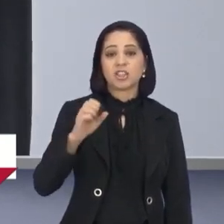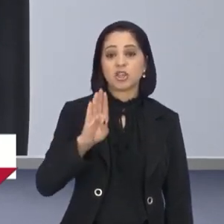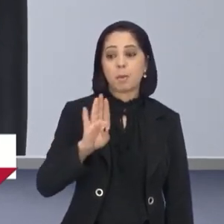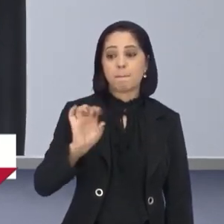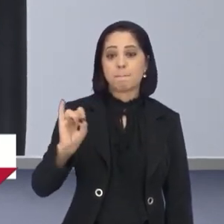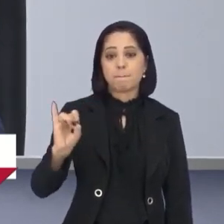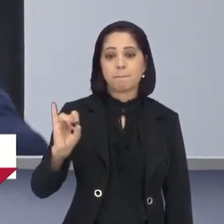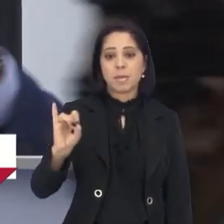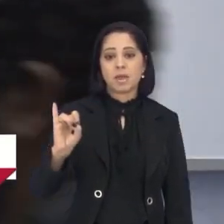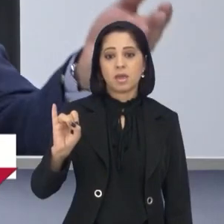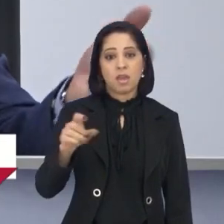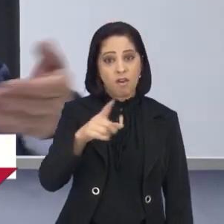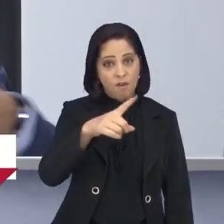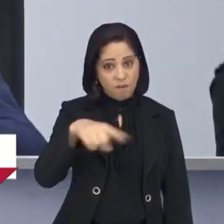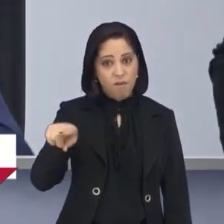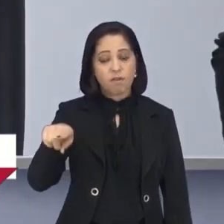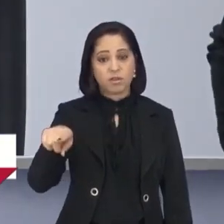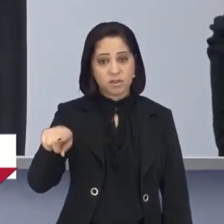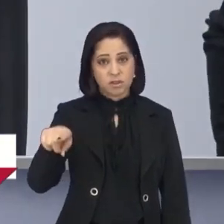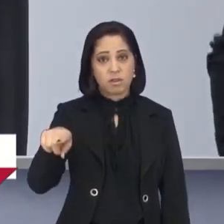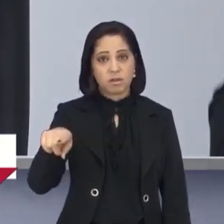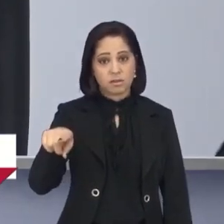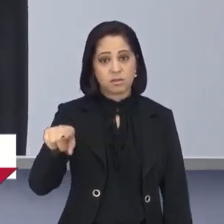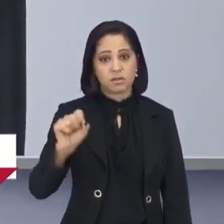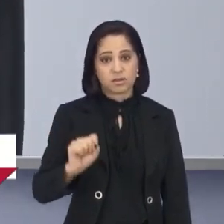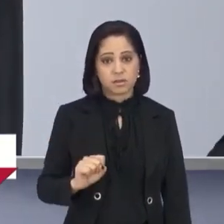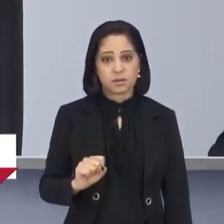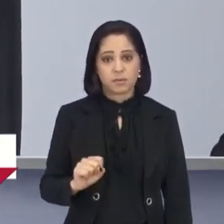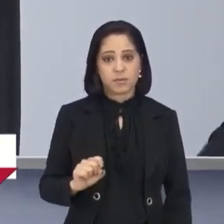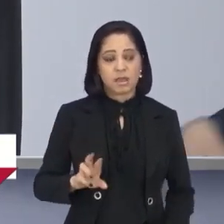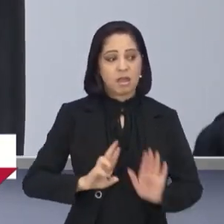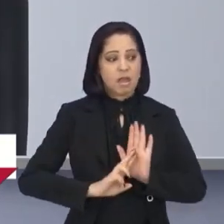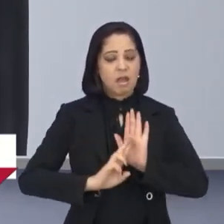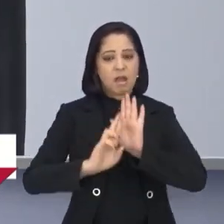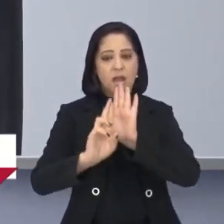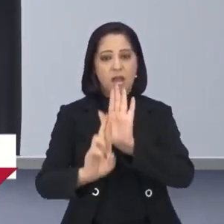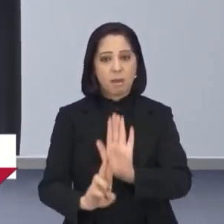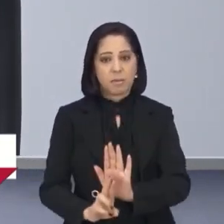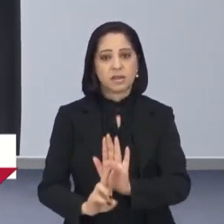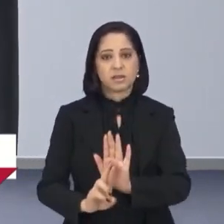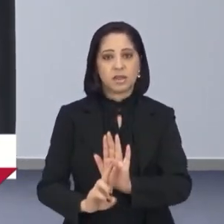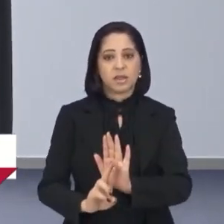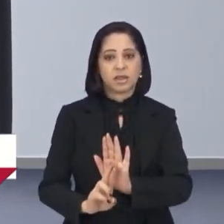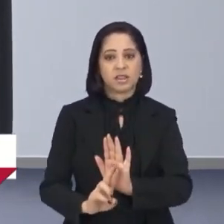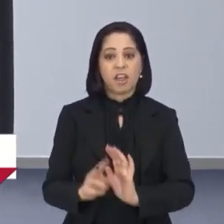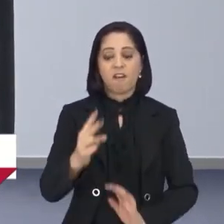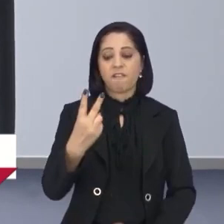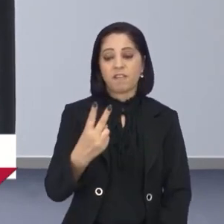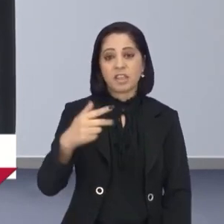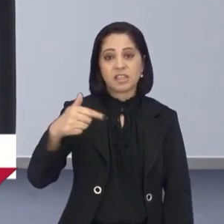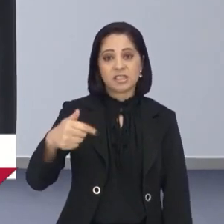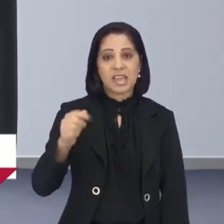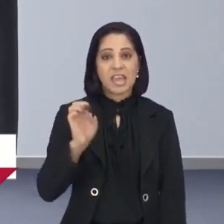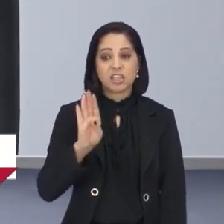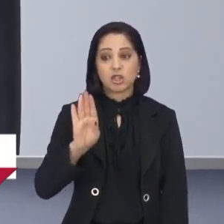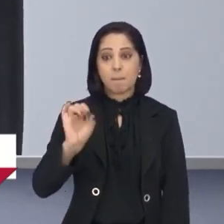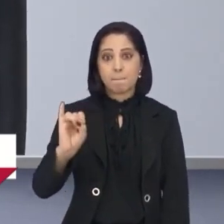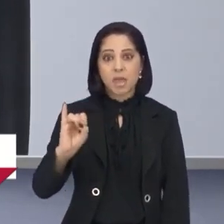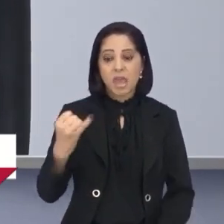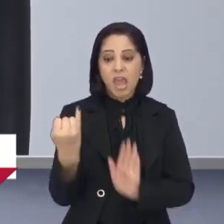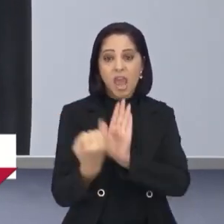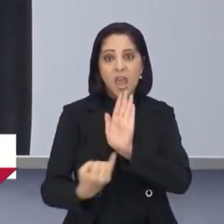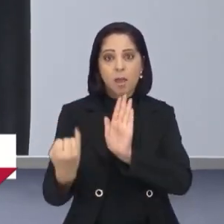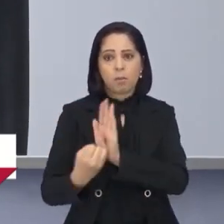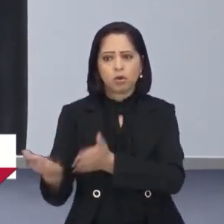meio vocês estão aqui representando mais de 27 bilhões e meio de